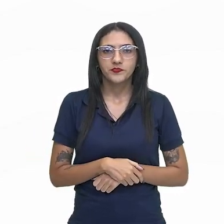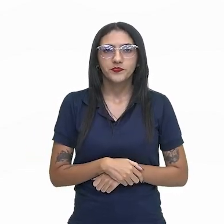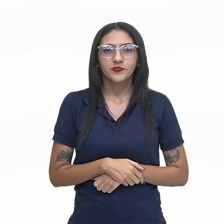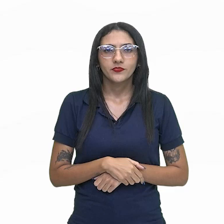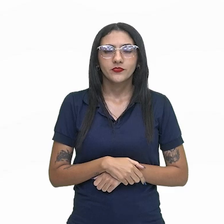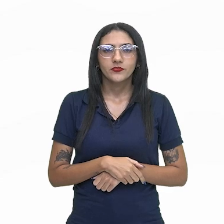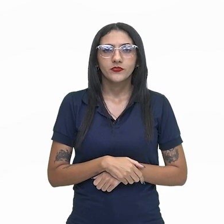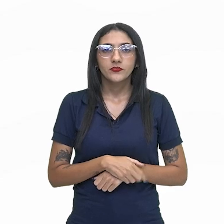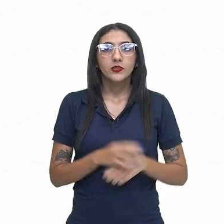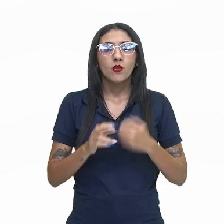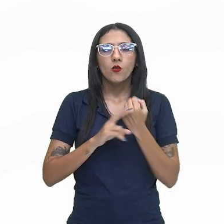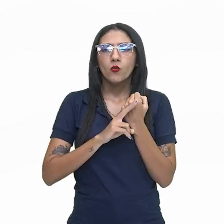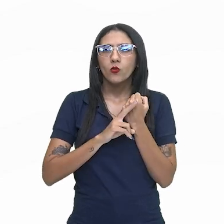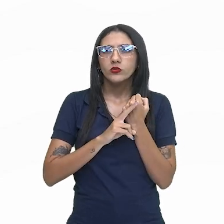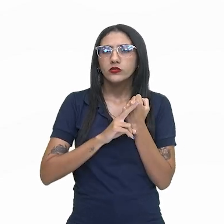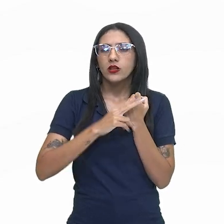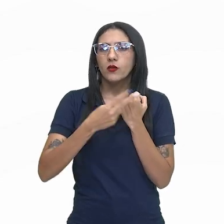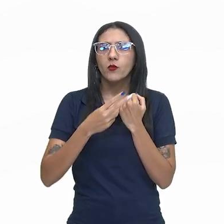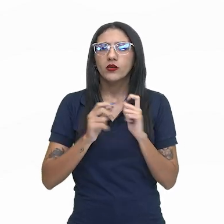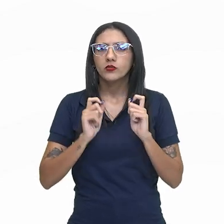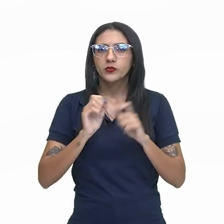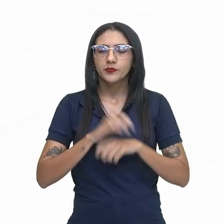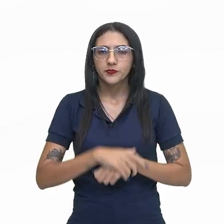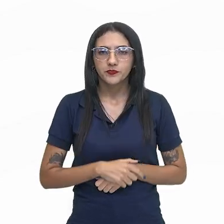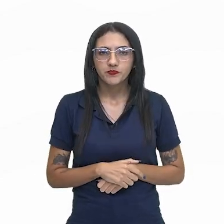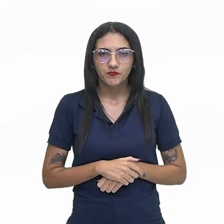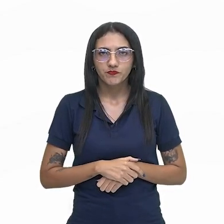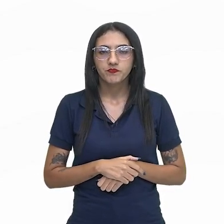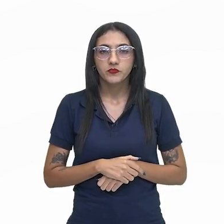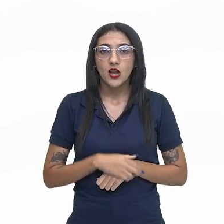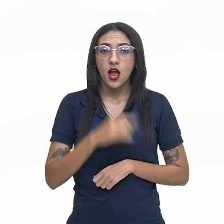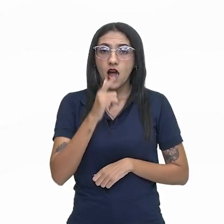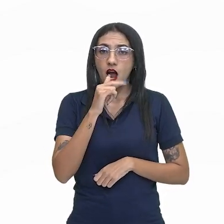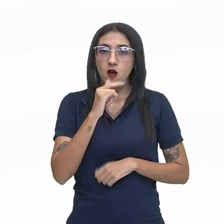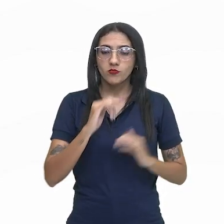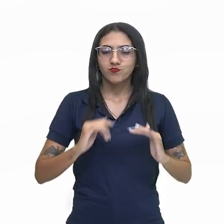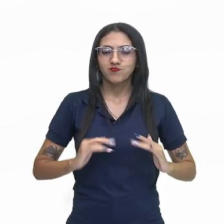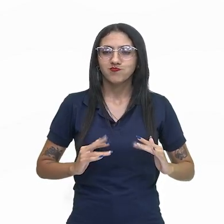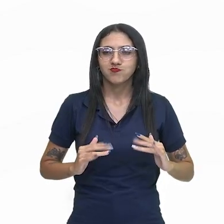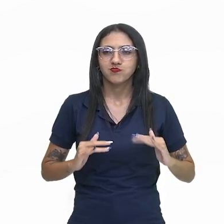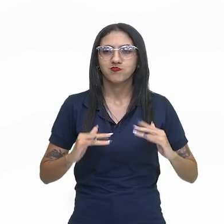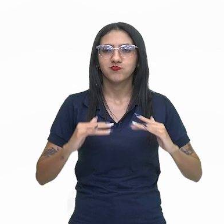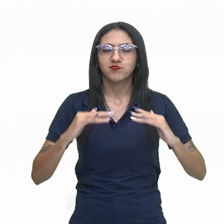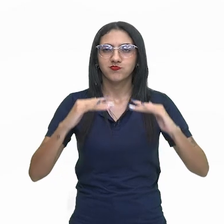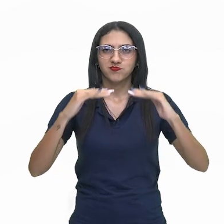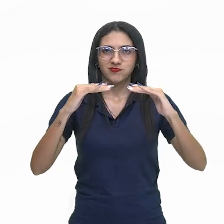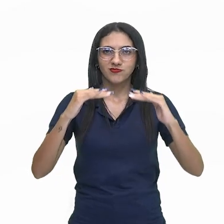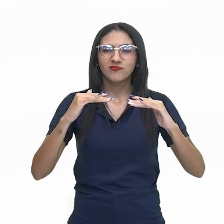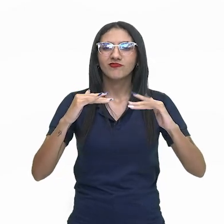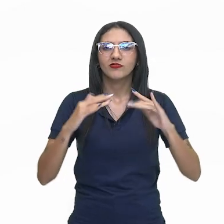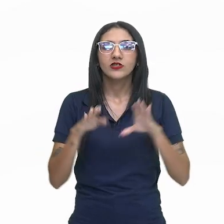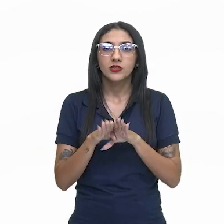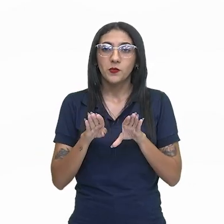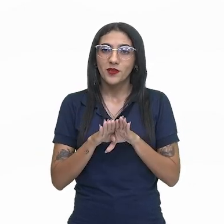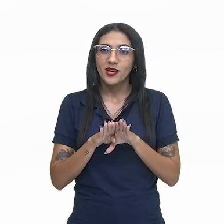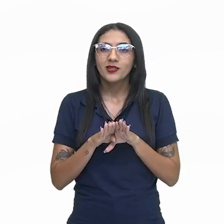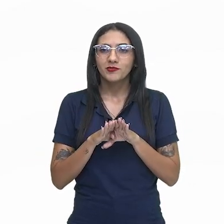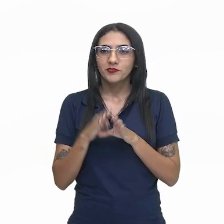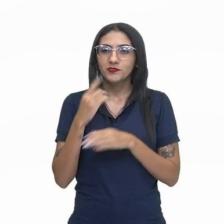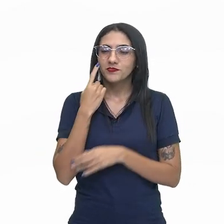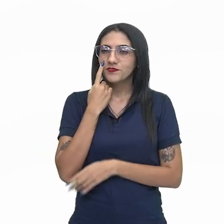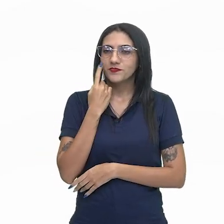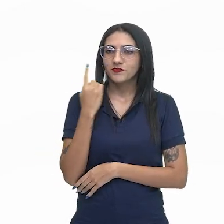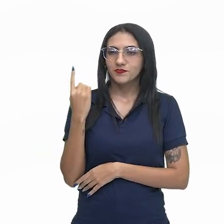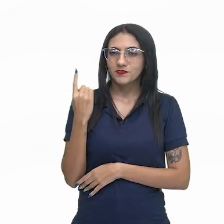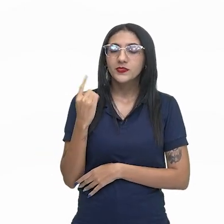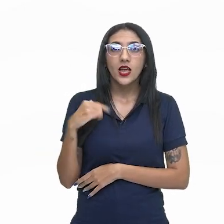gente pode pontuar aí para vocês, olha, o aumento do nível do mar, né, como a gente pode observar,